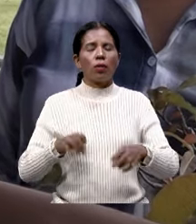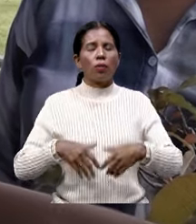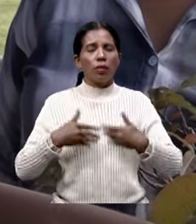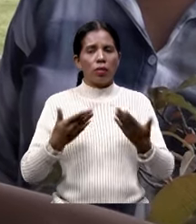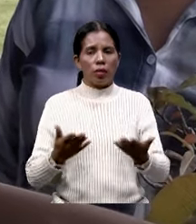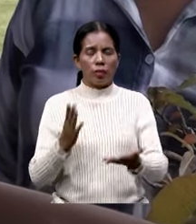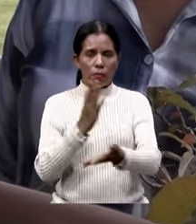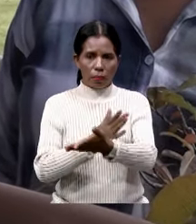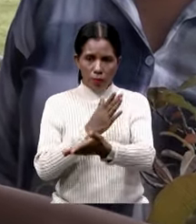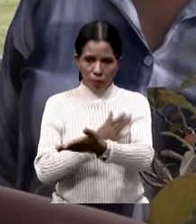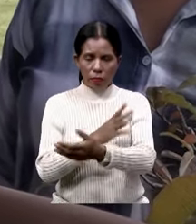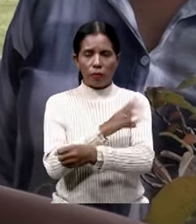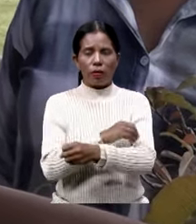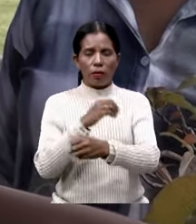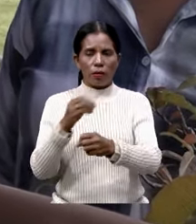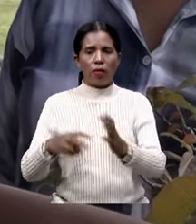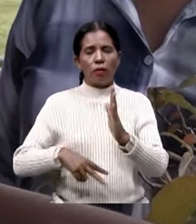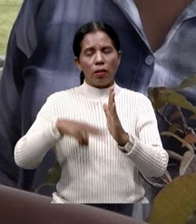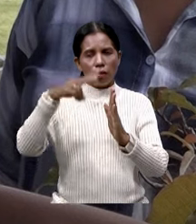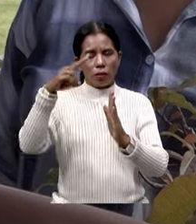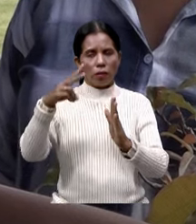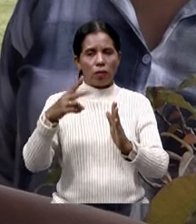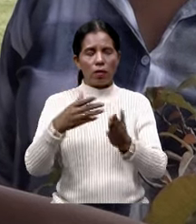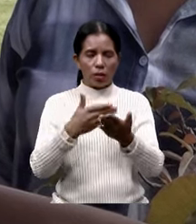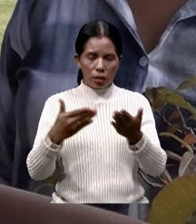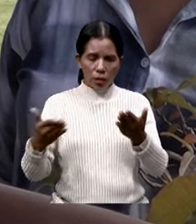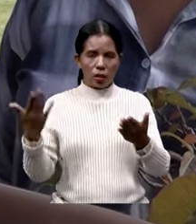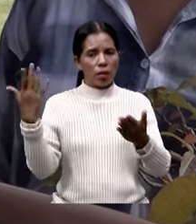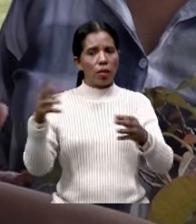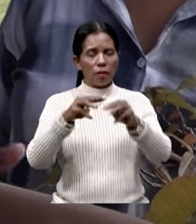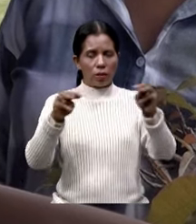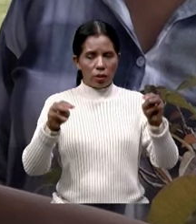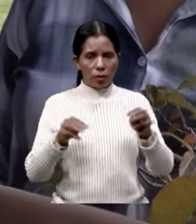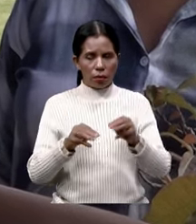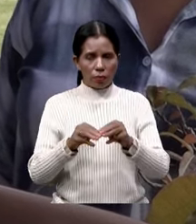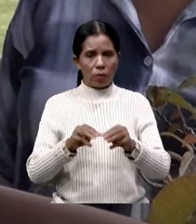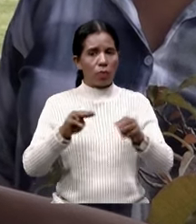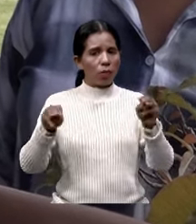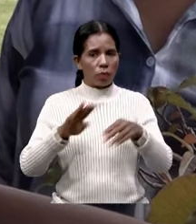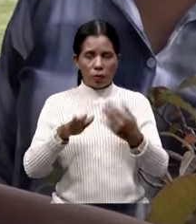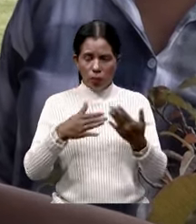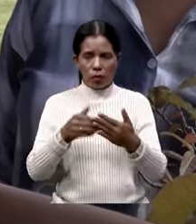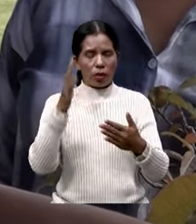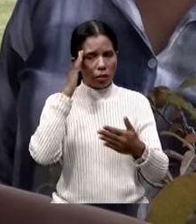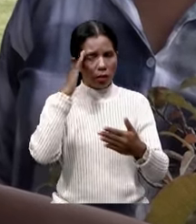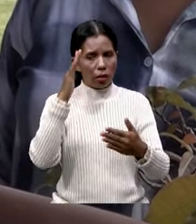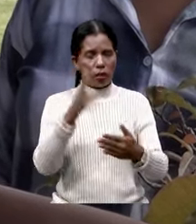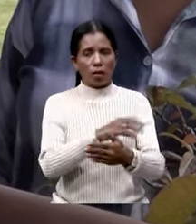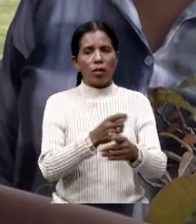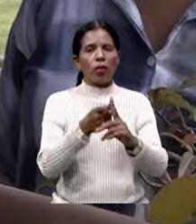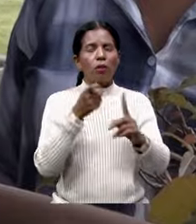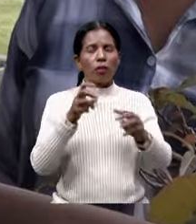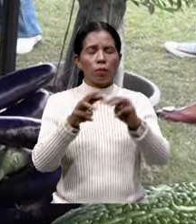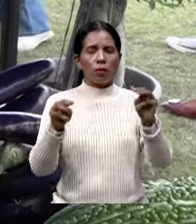promove ano valoriza produto local liliu e a cada município sira atu atene ninia originalidade